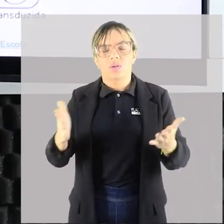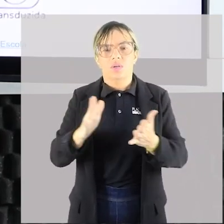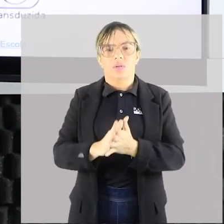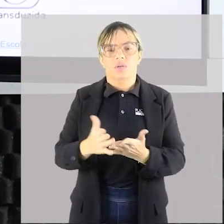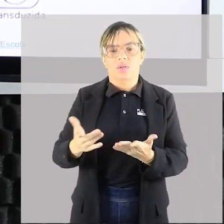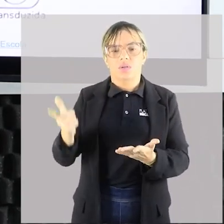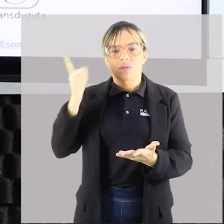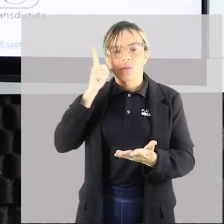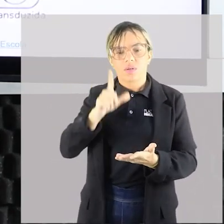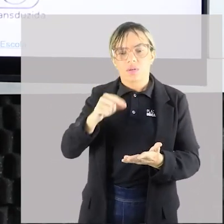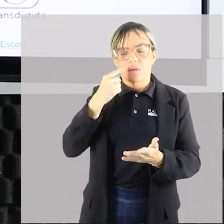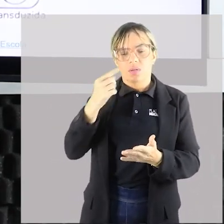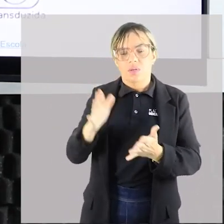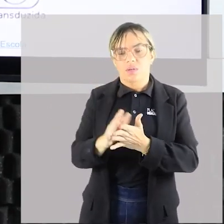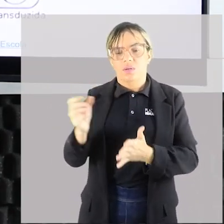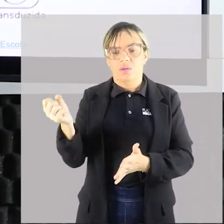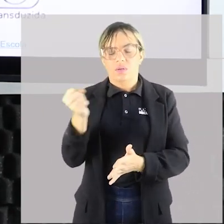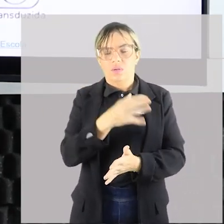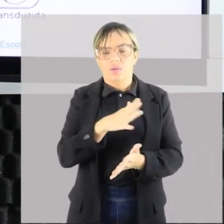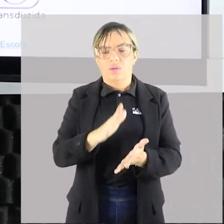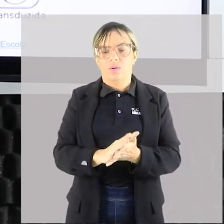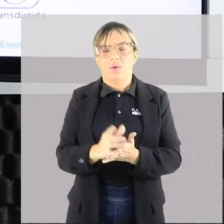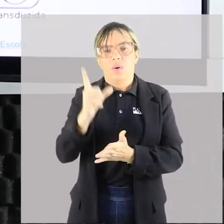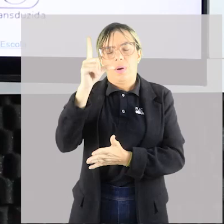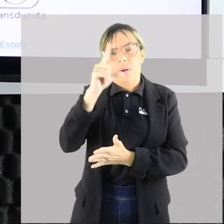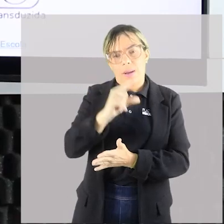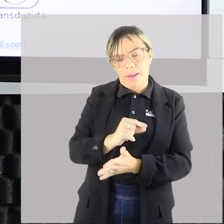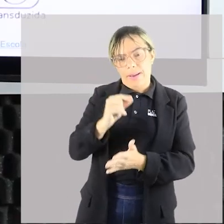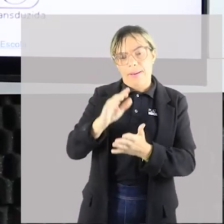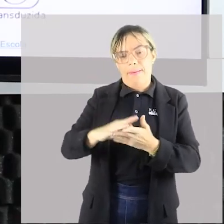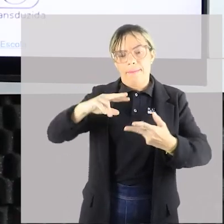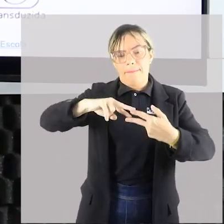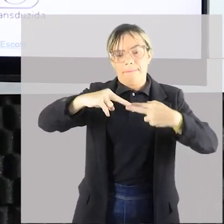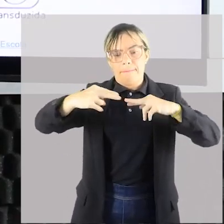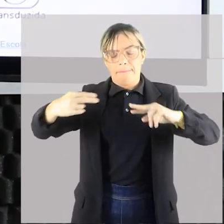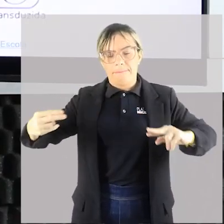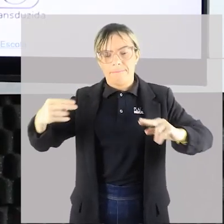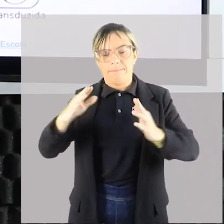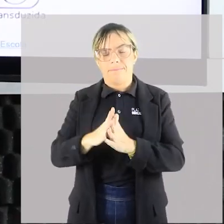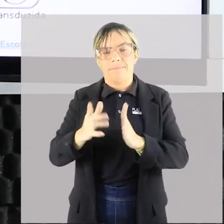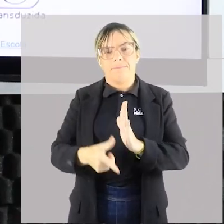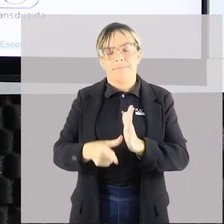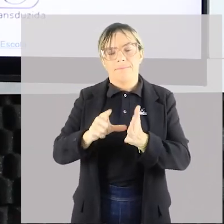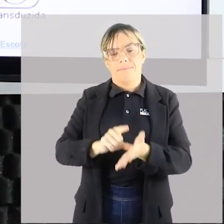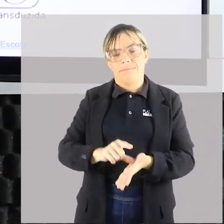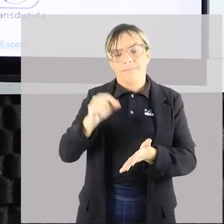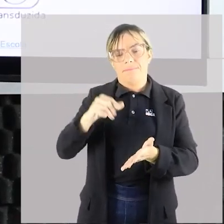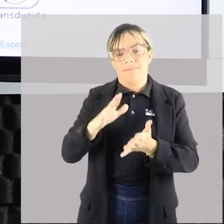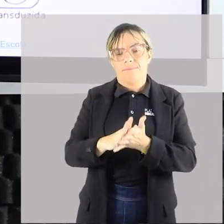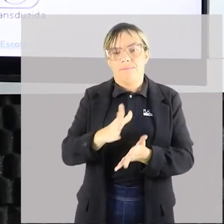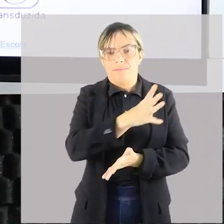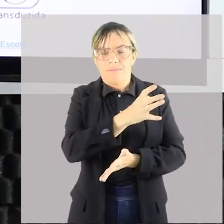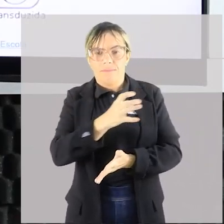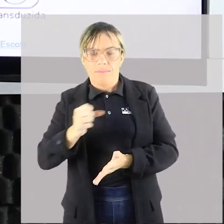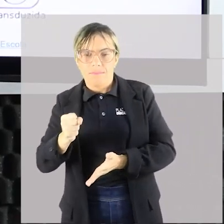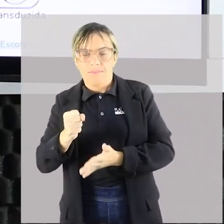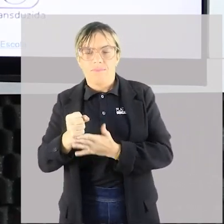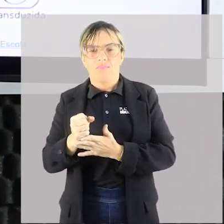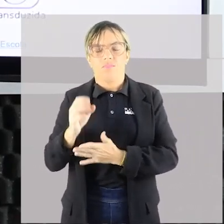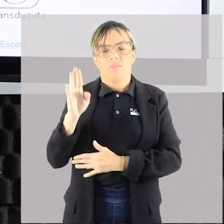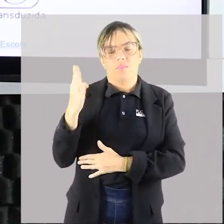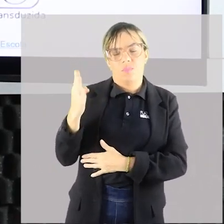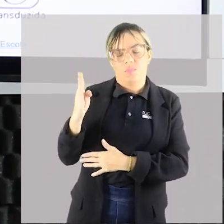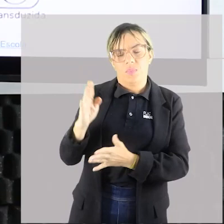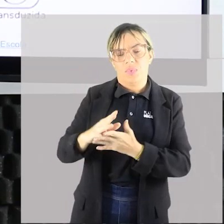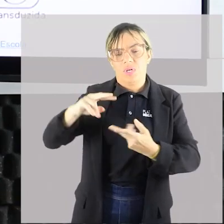nova bactéria, ele vai levar um fragmento de material genético. Se essa bactéria ela está recebendo, né, esse